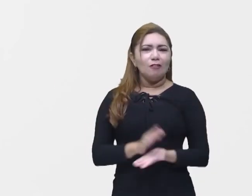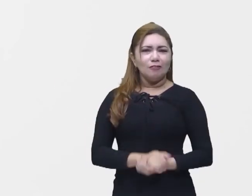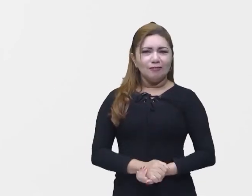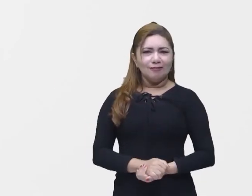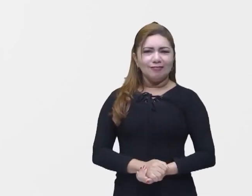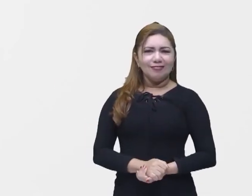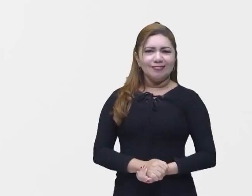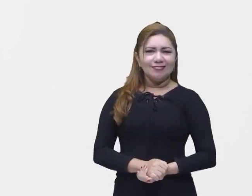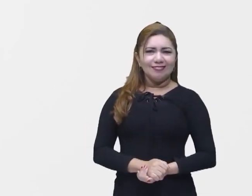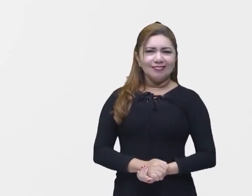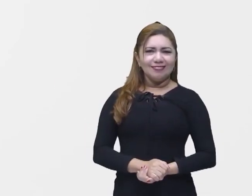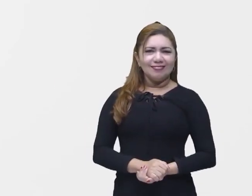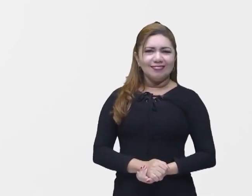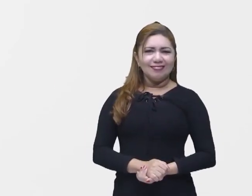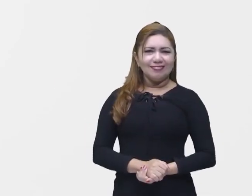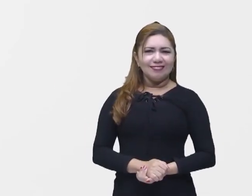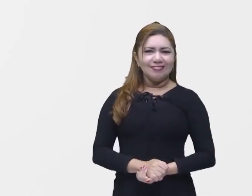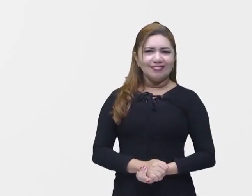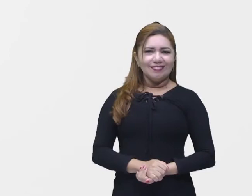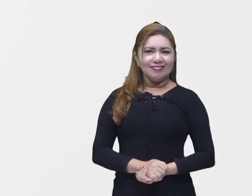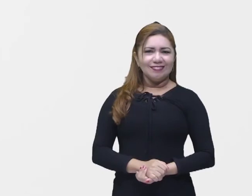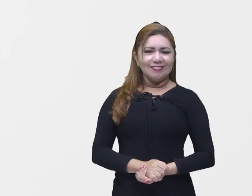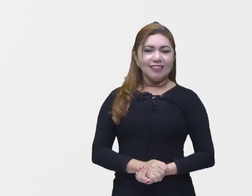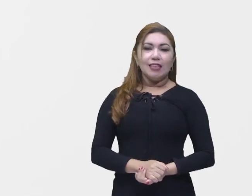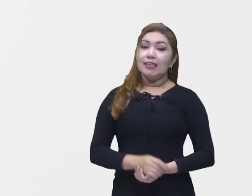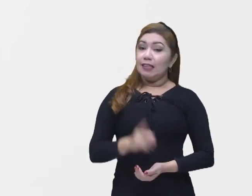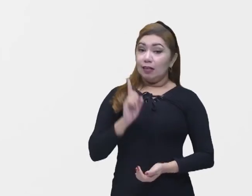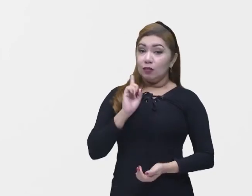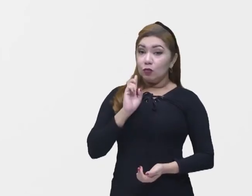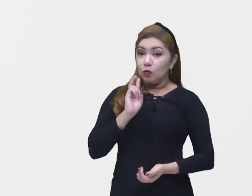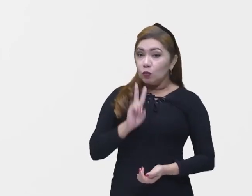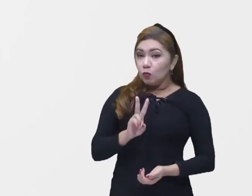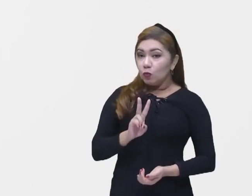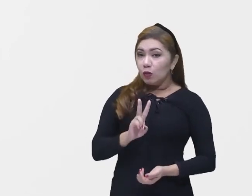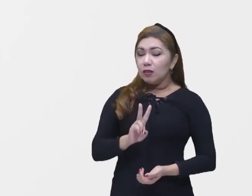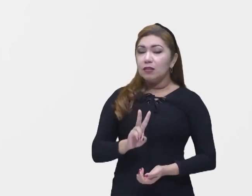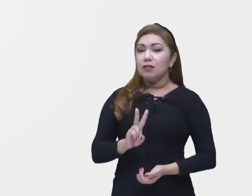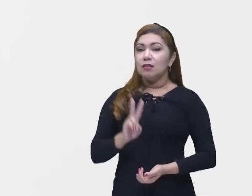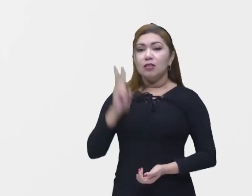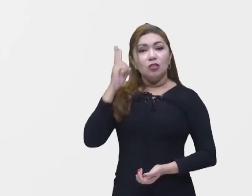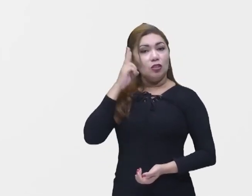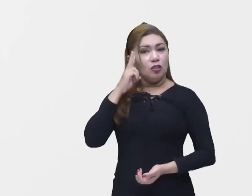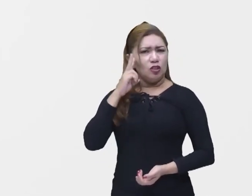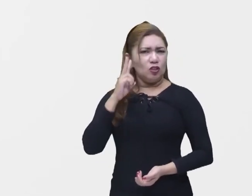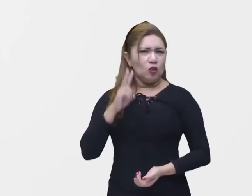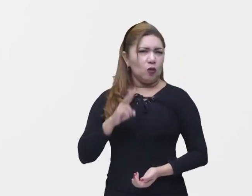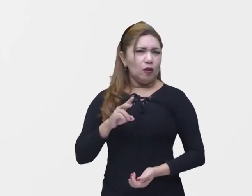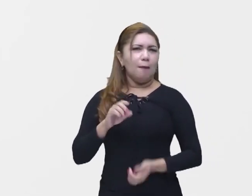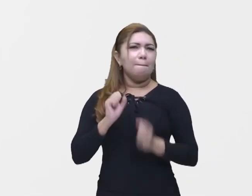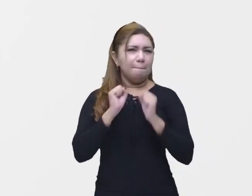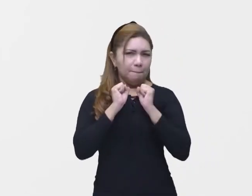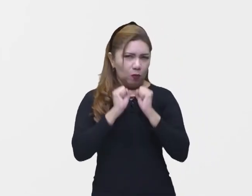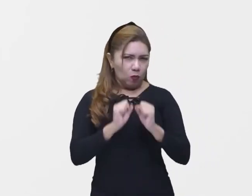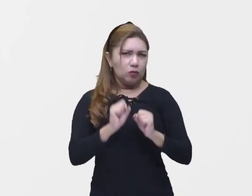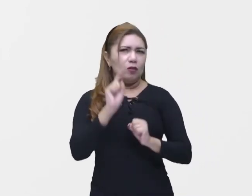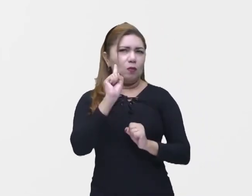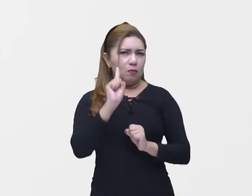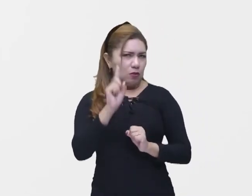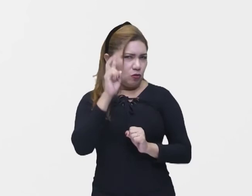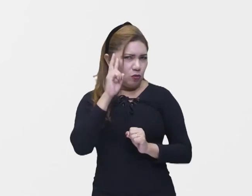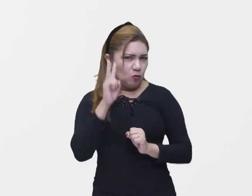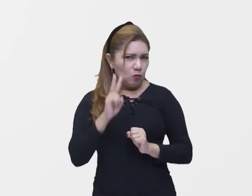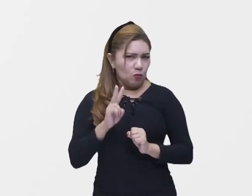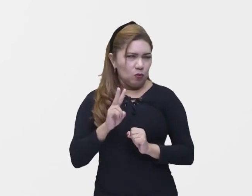Nós temos aí 2 histórias, é isso? Ou uma? Dá para ser uma, dá para ser 2. A maçã lembra